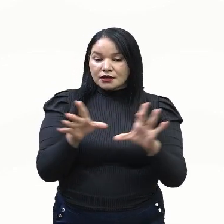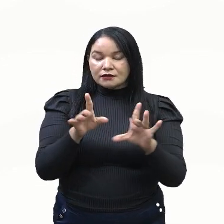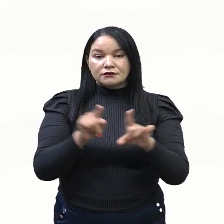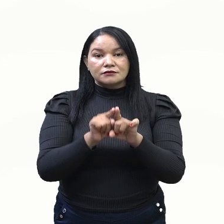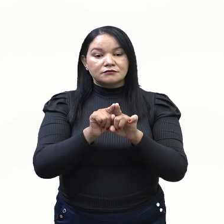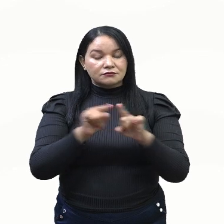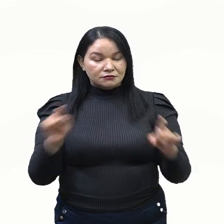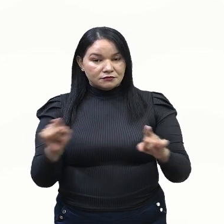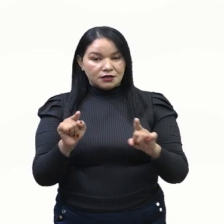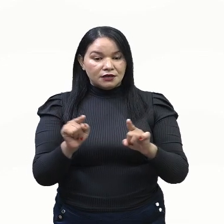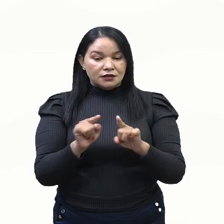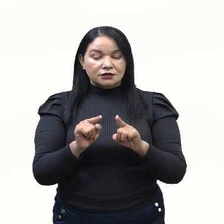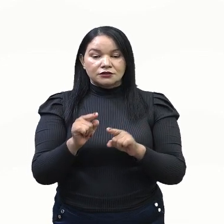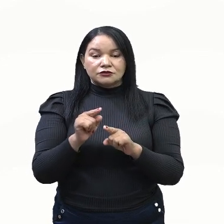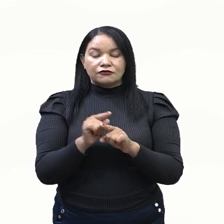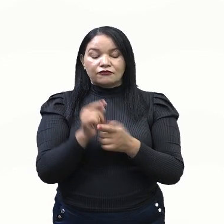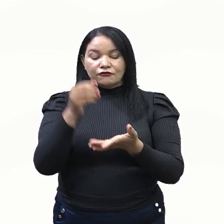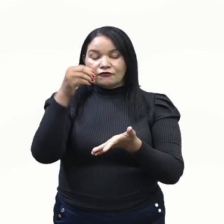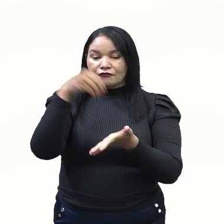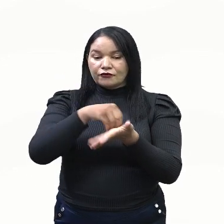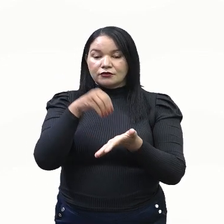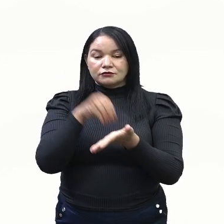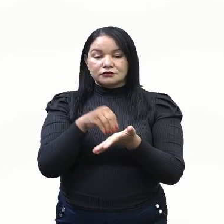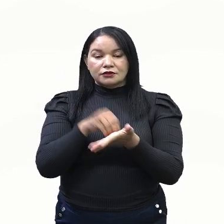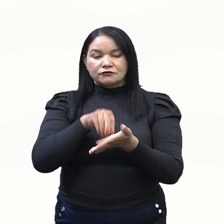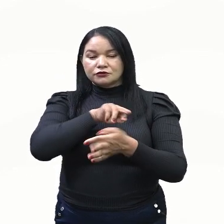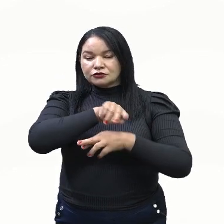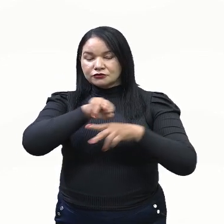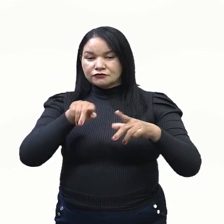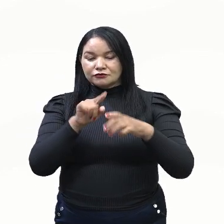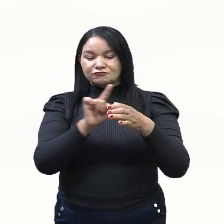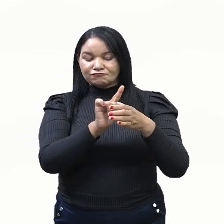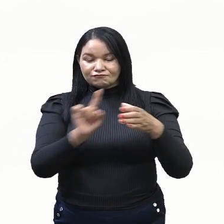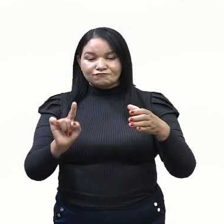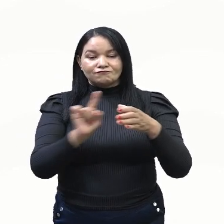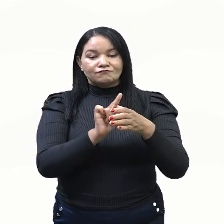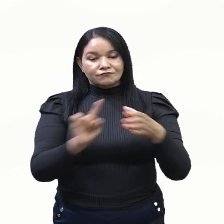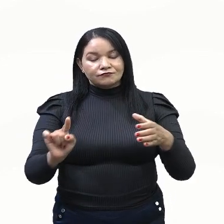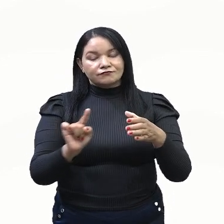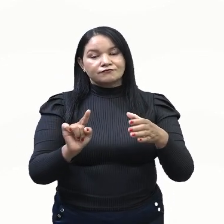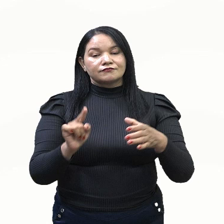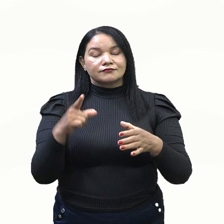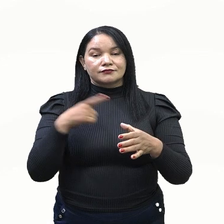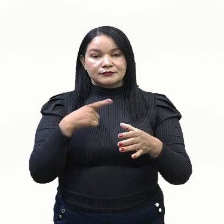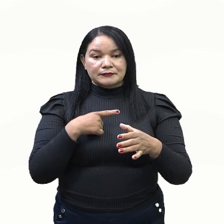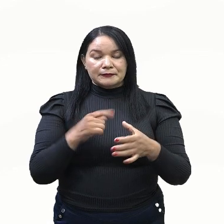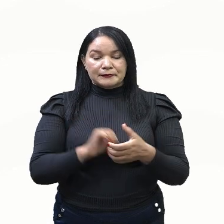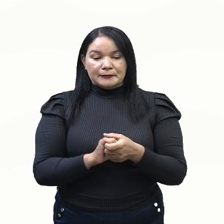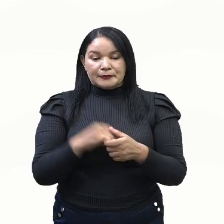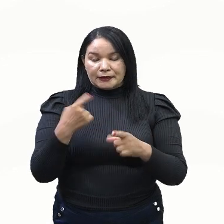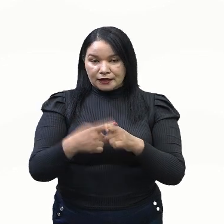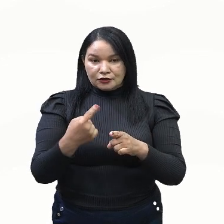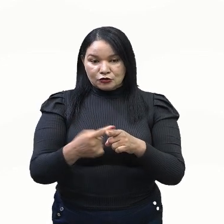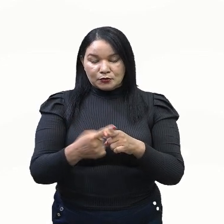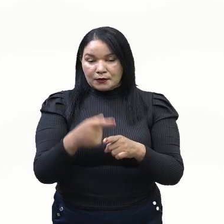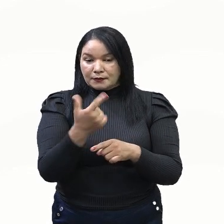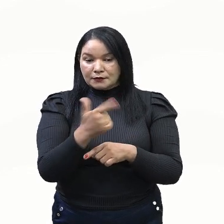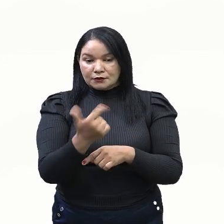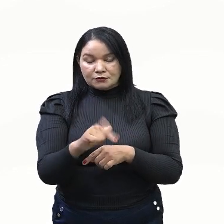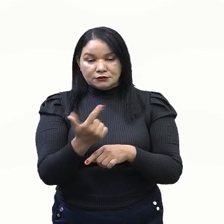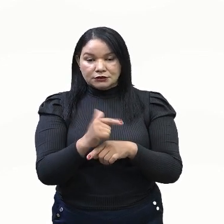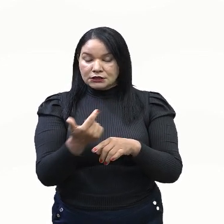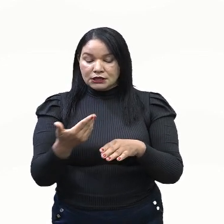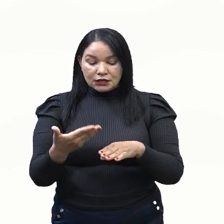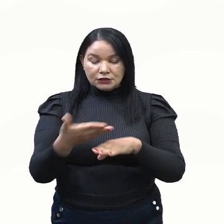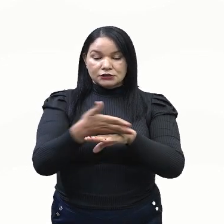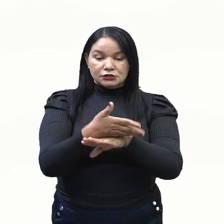livres, porém estavam imersos à exclusão social, visto que eles não possuíam o quê? Acesso